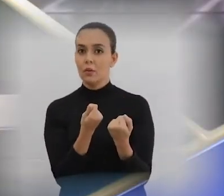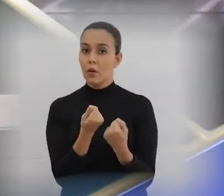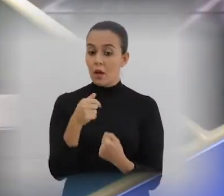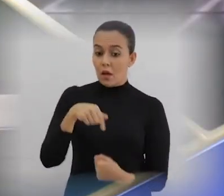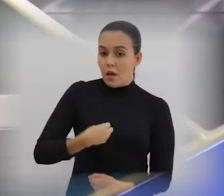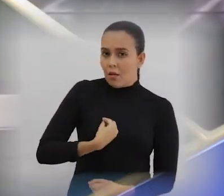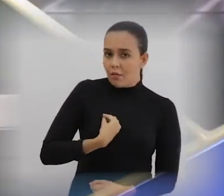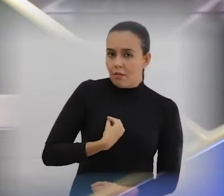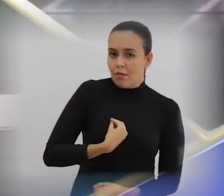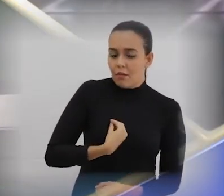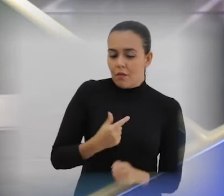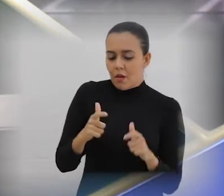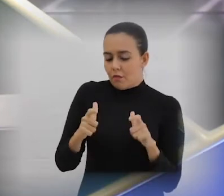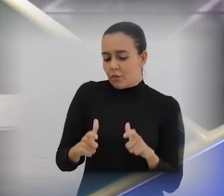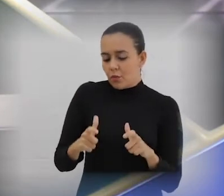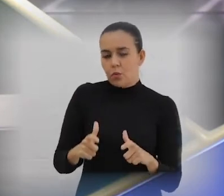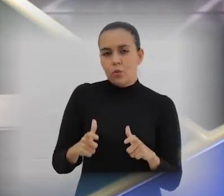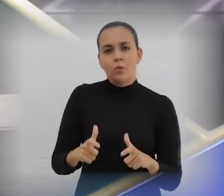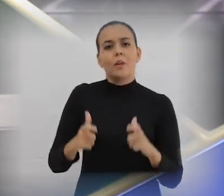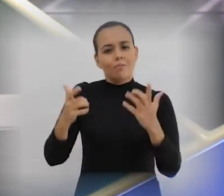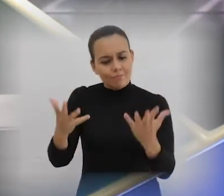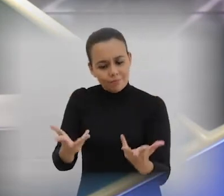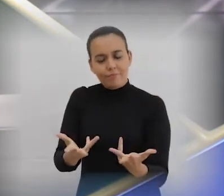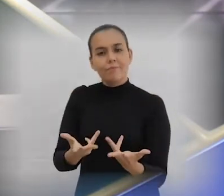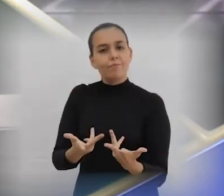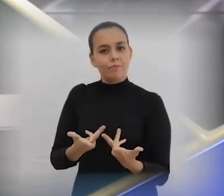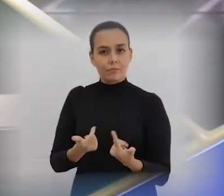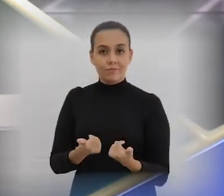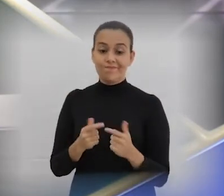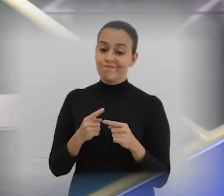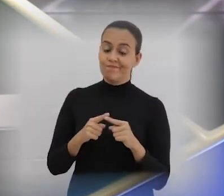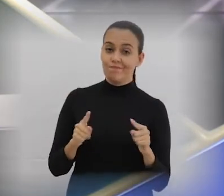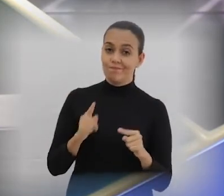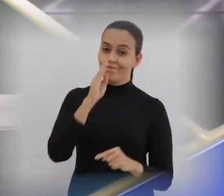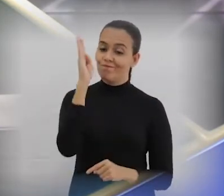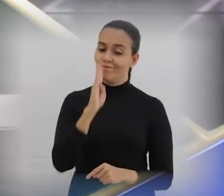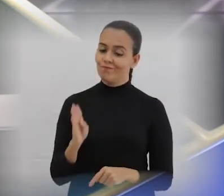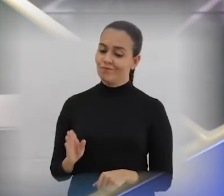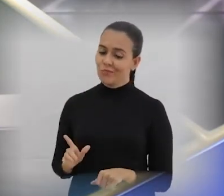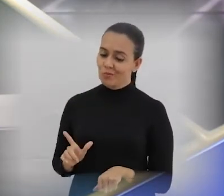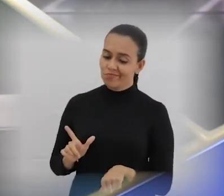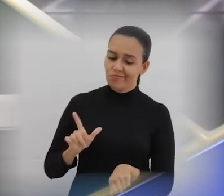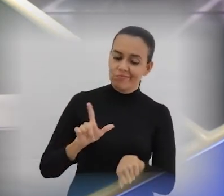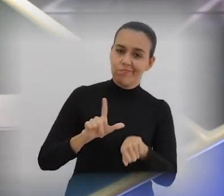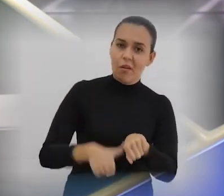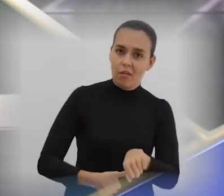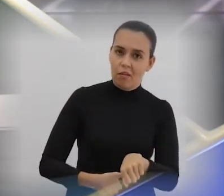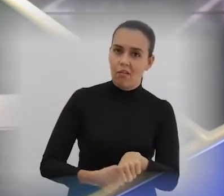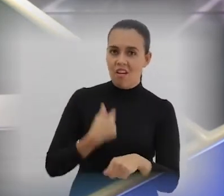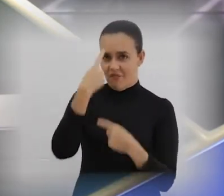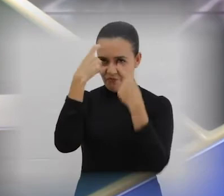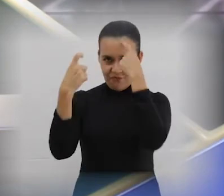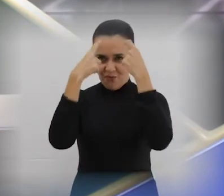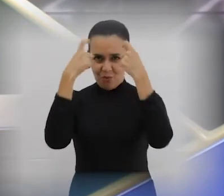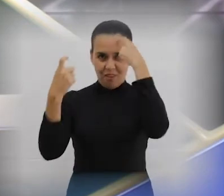numa ilha. O Brasil é um país bárbaro, é um país atrasado, é um país selvagem, é um país violento.